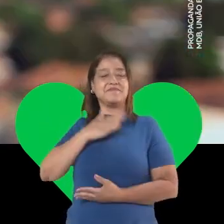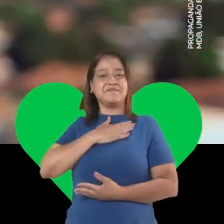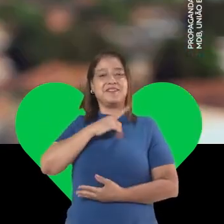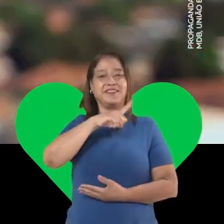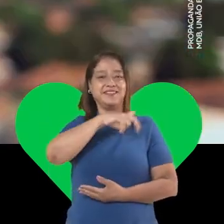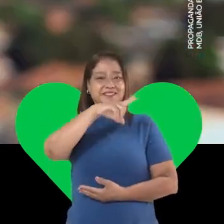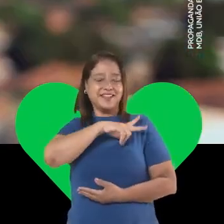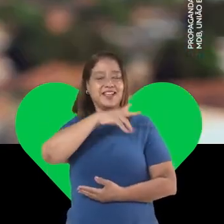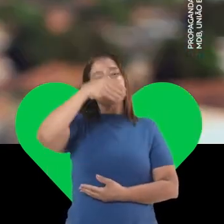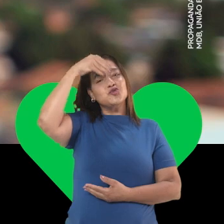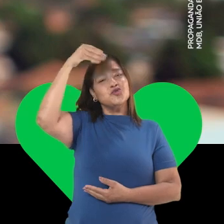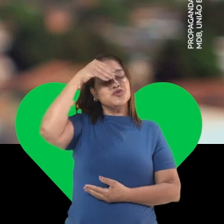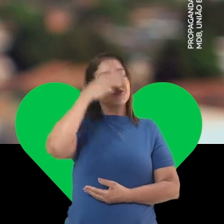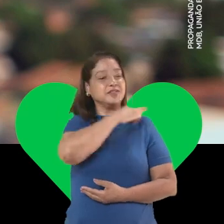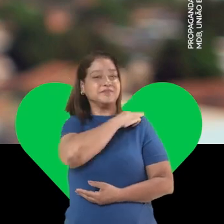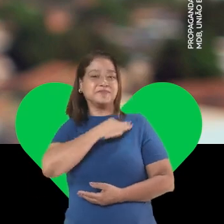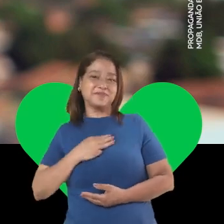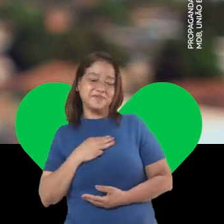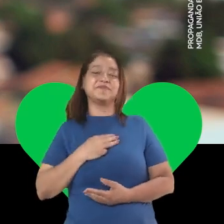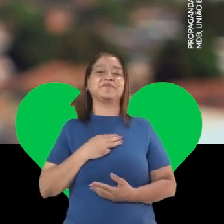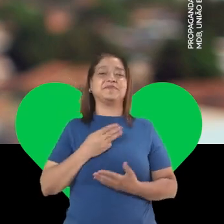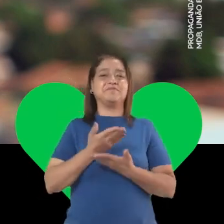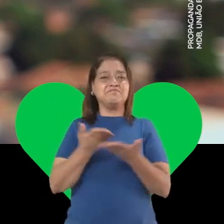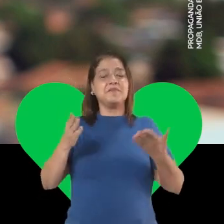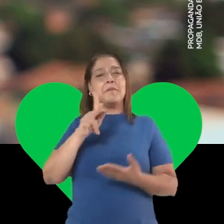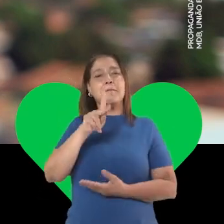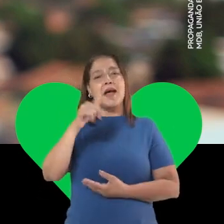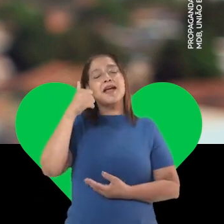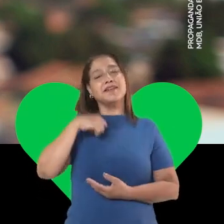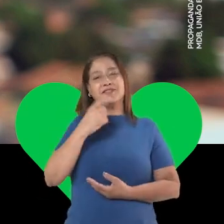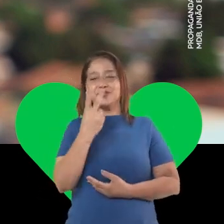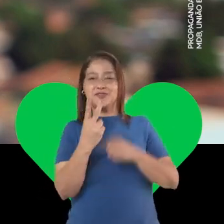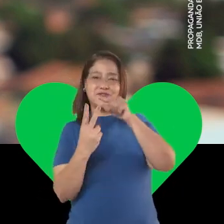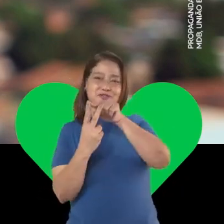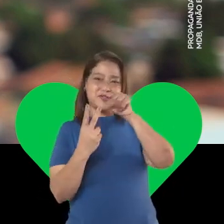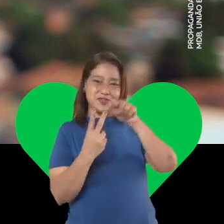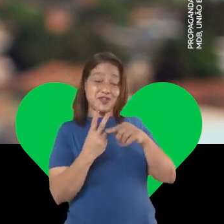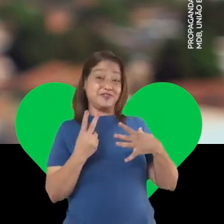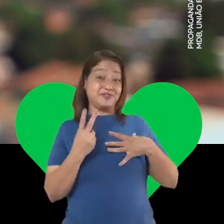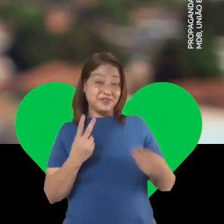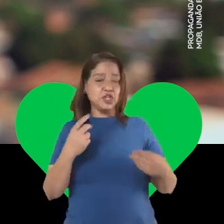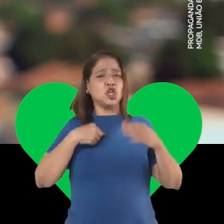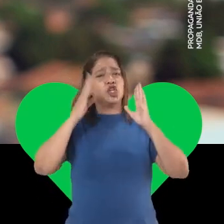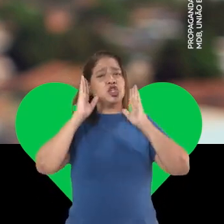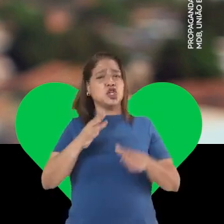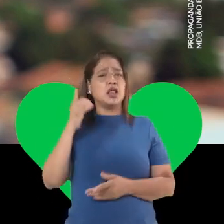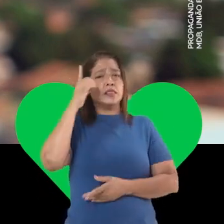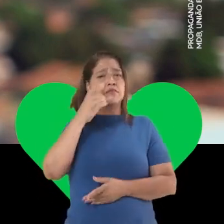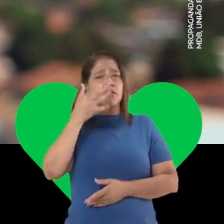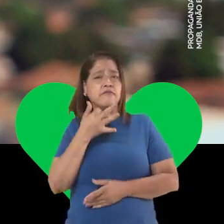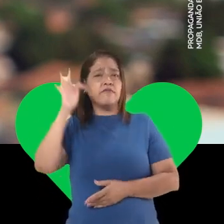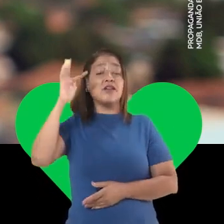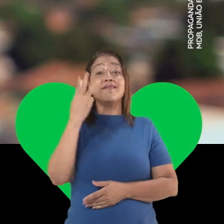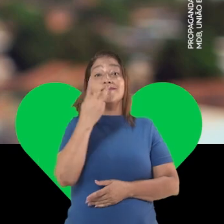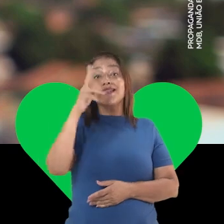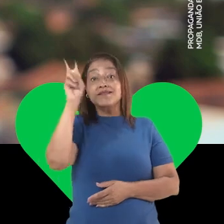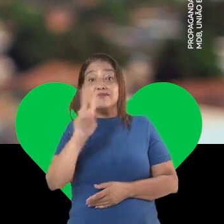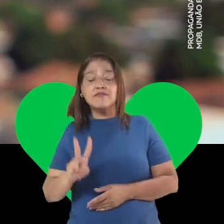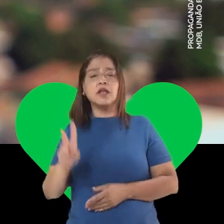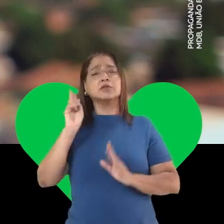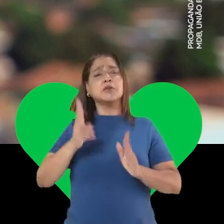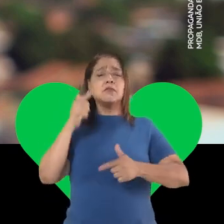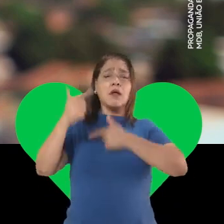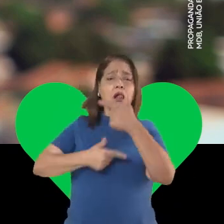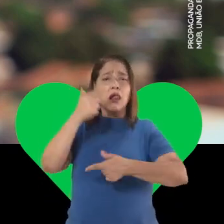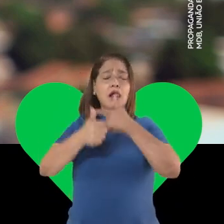e da Nelma. Sobrinho do saudoso Maguito Vilela, pai da Giovana e do Pedro. Já fui deputado federal 3 vezes,